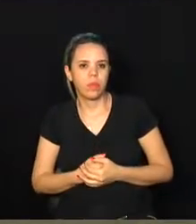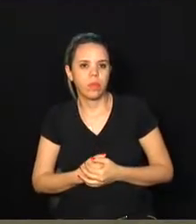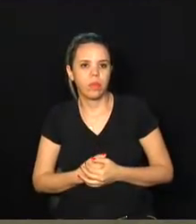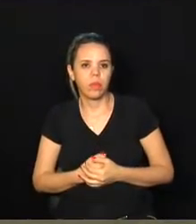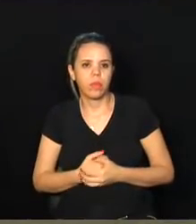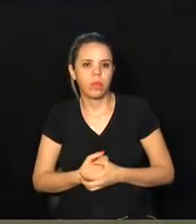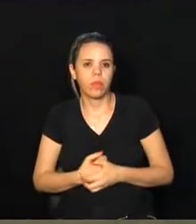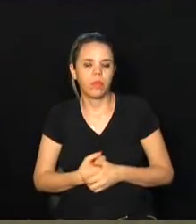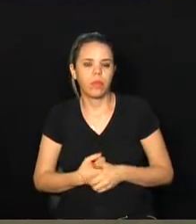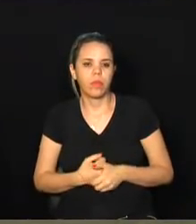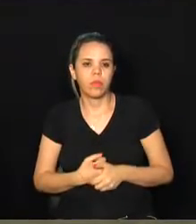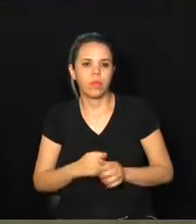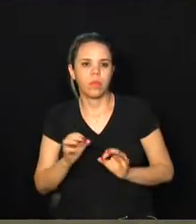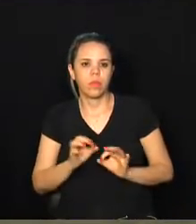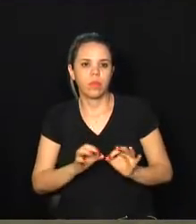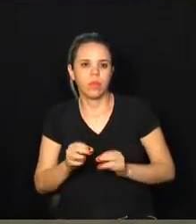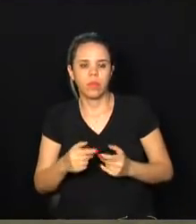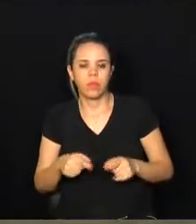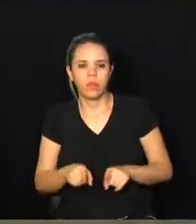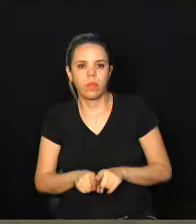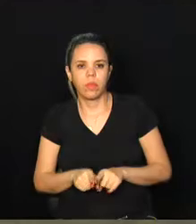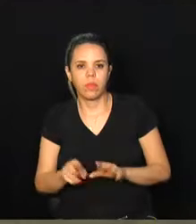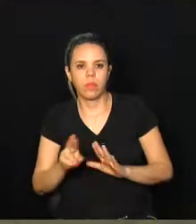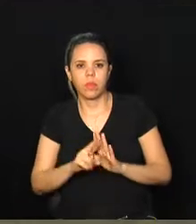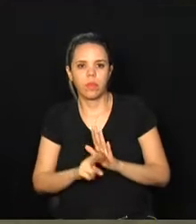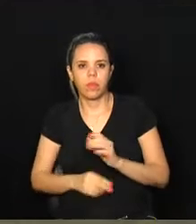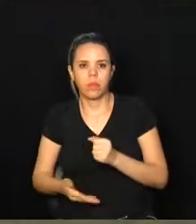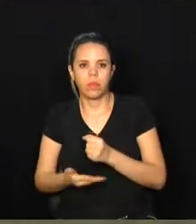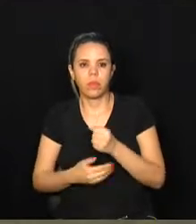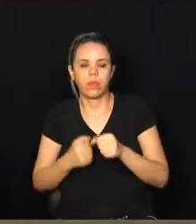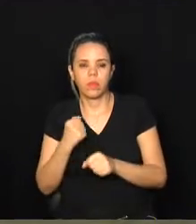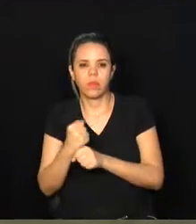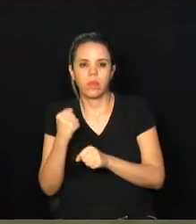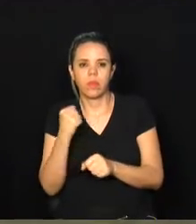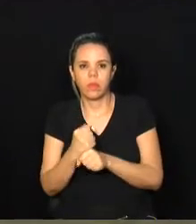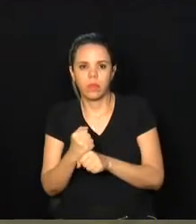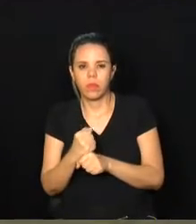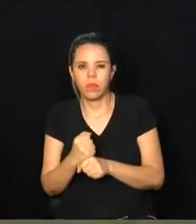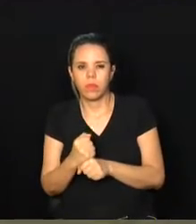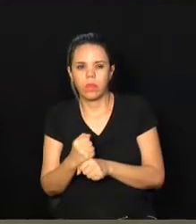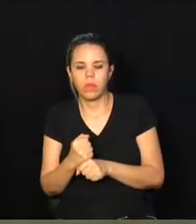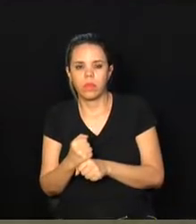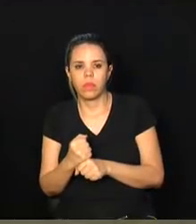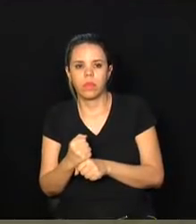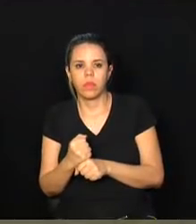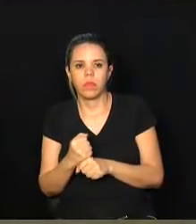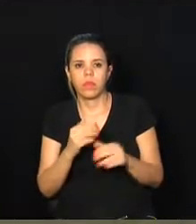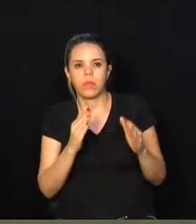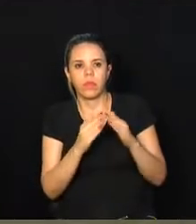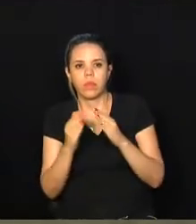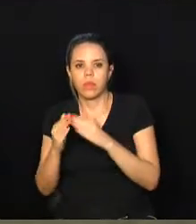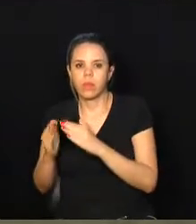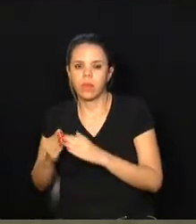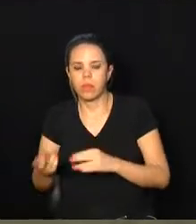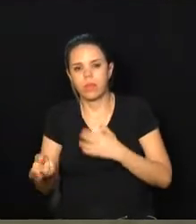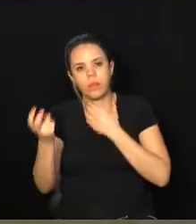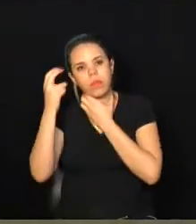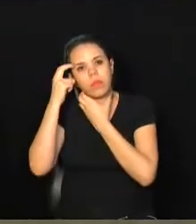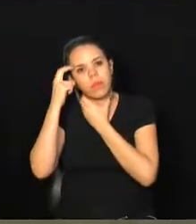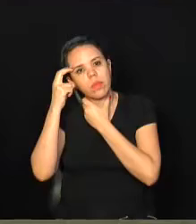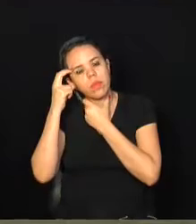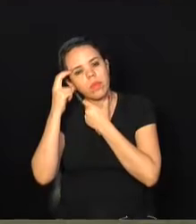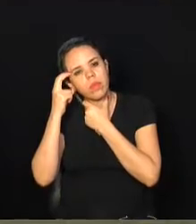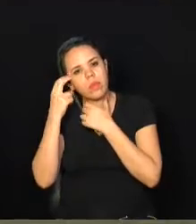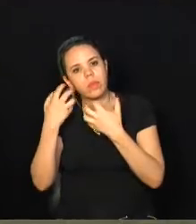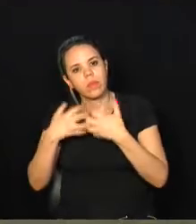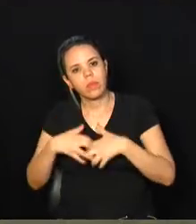quê? Do planejamento, das regras de construção, das regras de habitação, da cultura que está